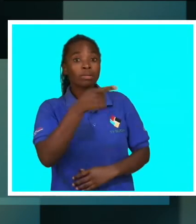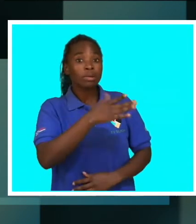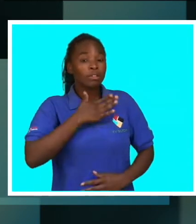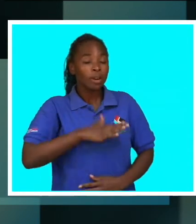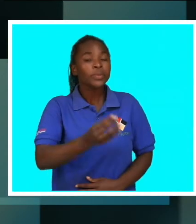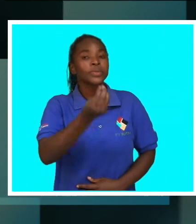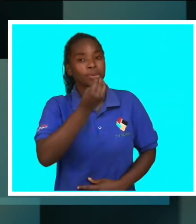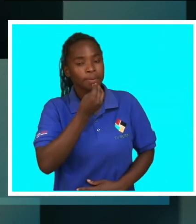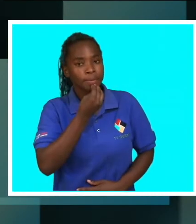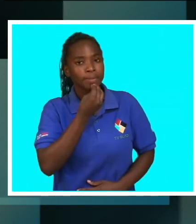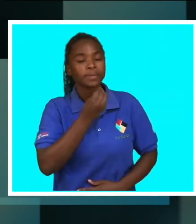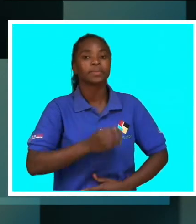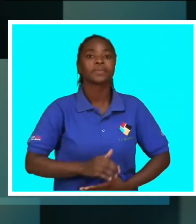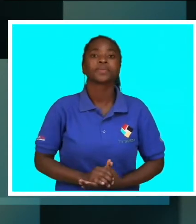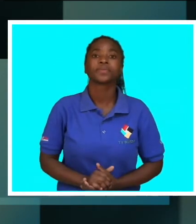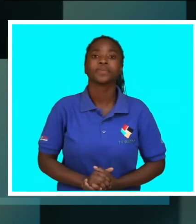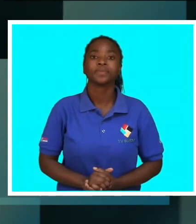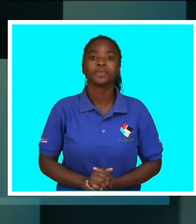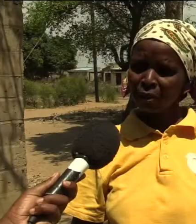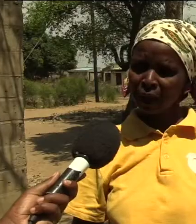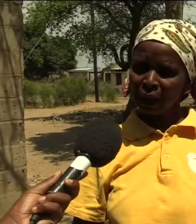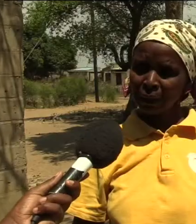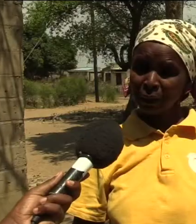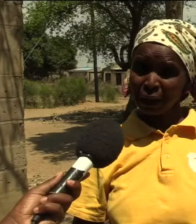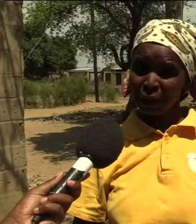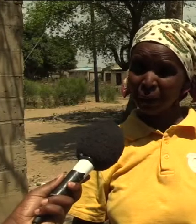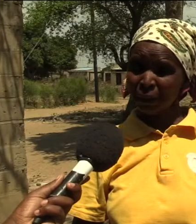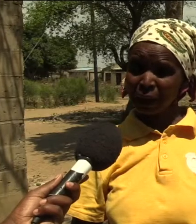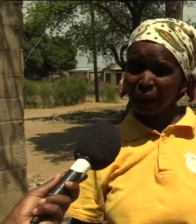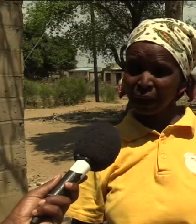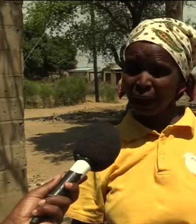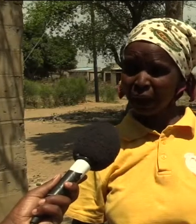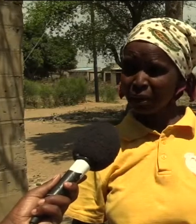compreender quando ela precisa de se alimentar.